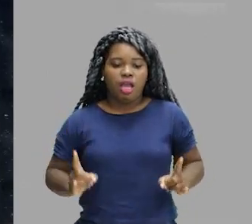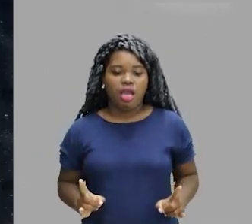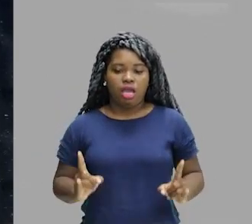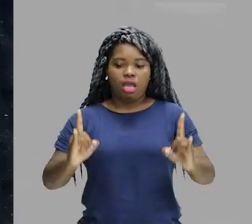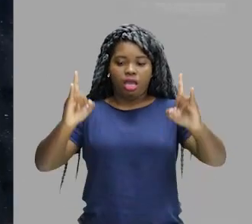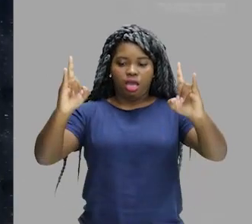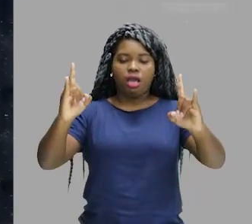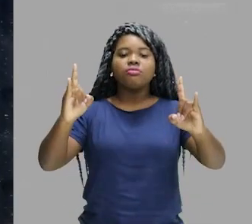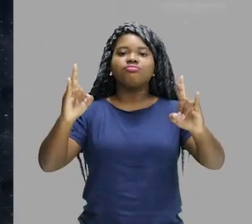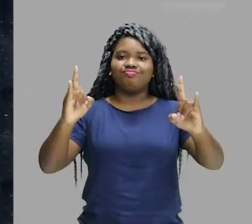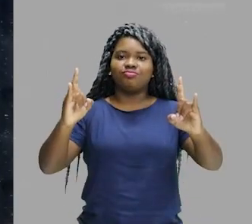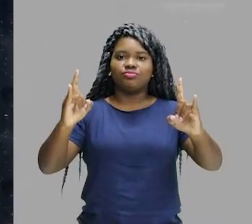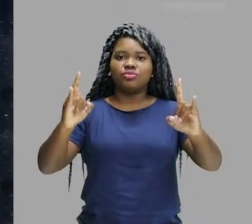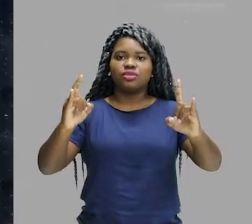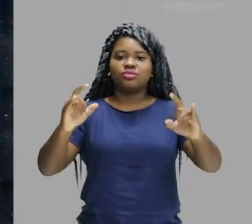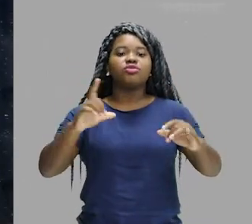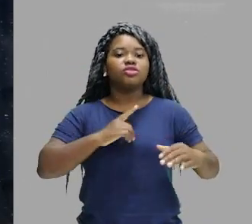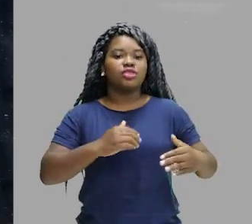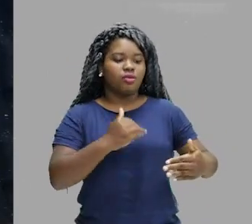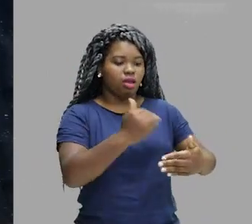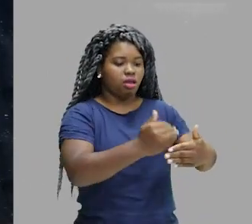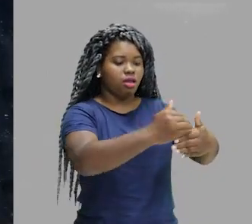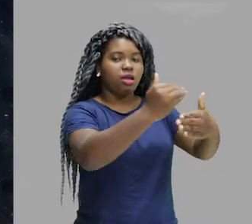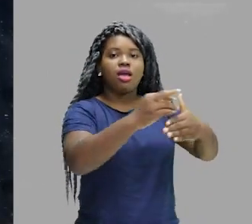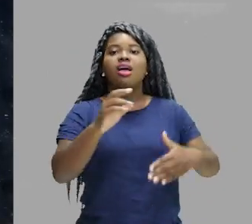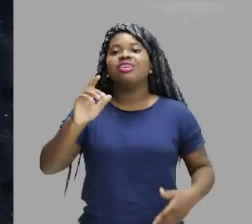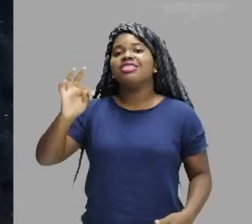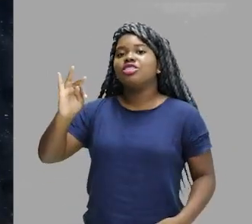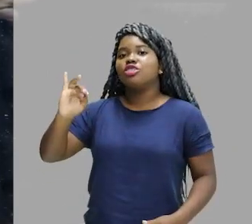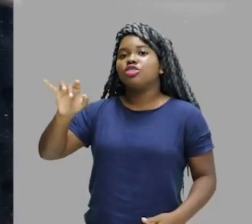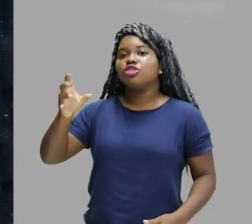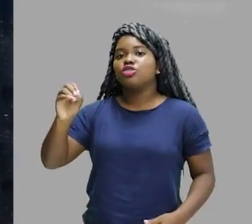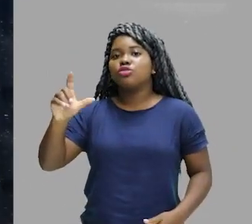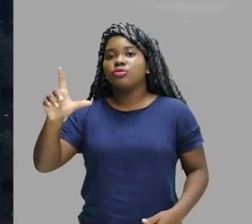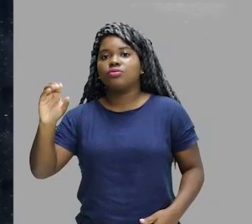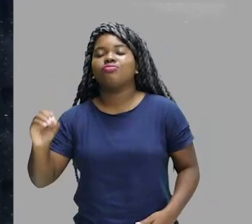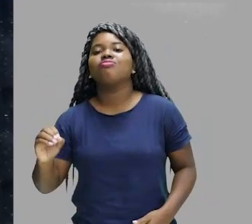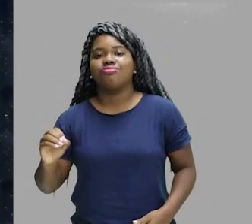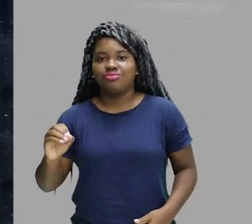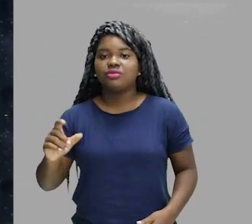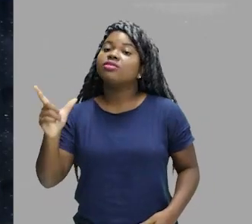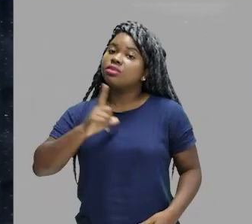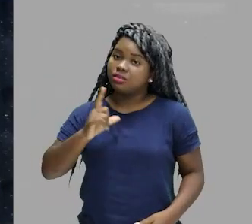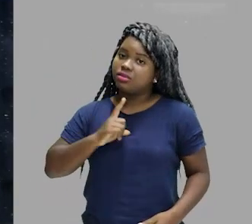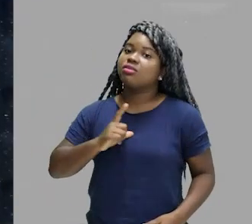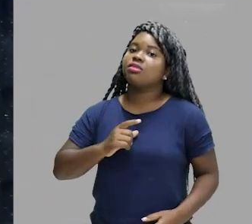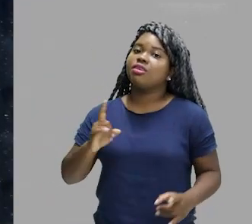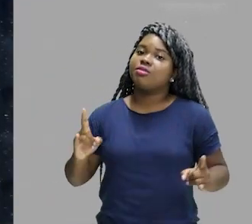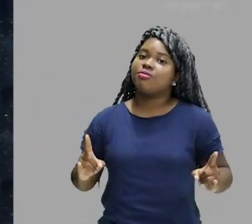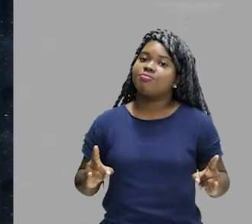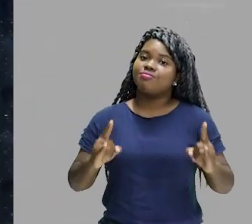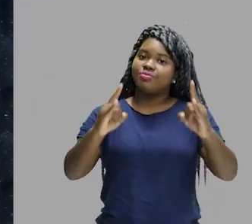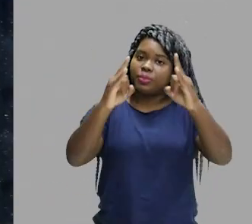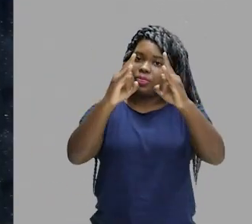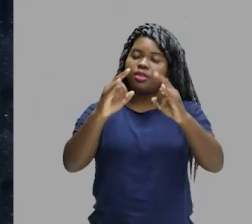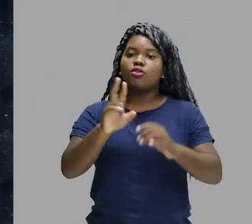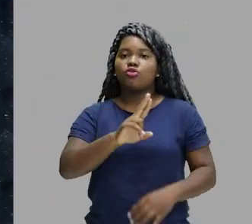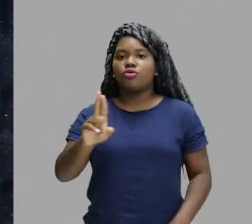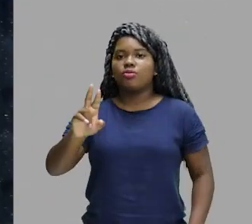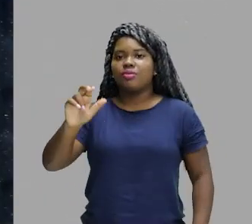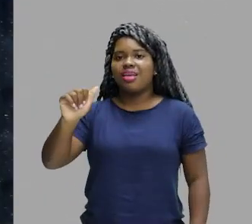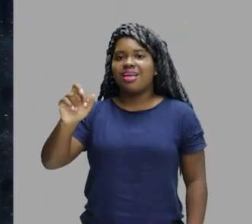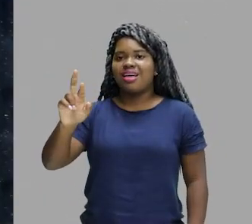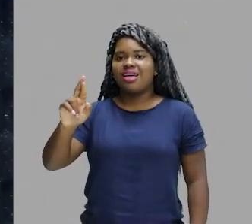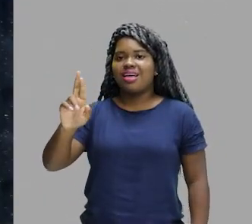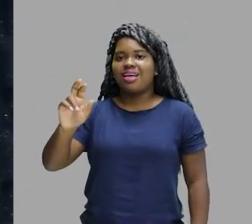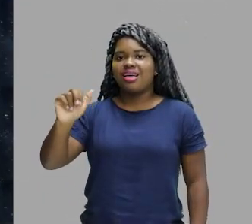depois tapava com tijolos e reboco para dar a impressão de que ele. E aí você tem os prédios chamados de arranha-céus, né? E